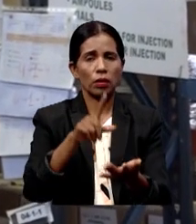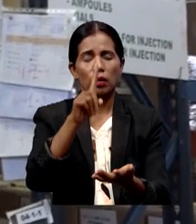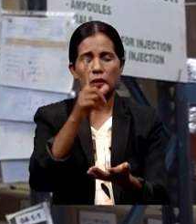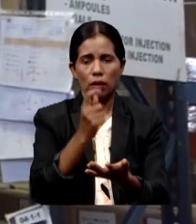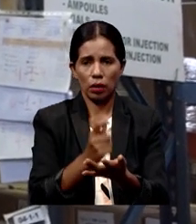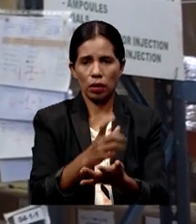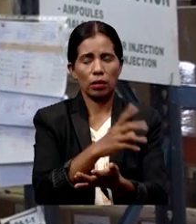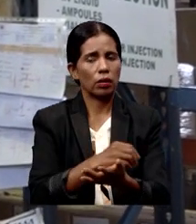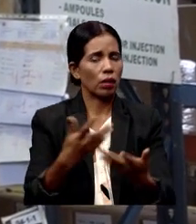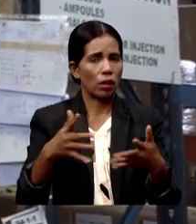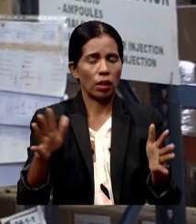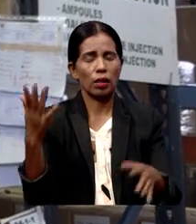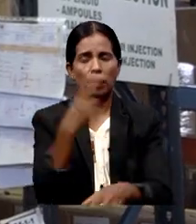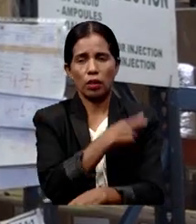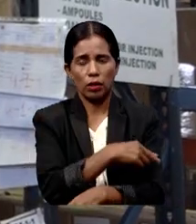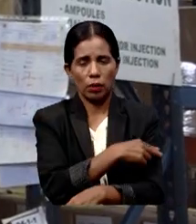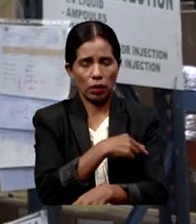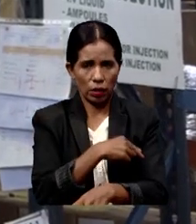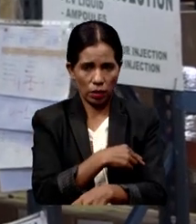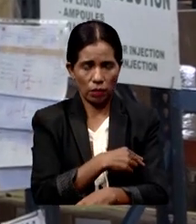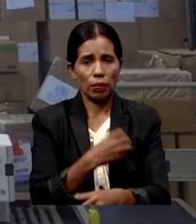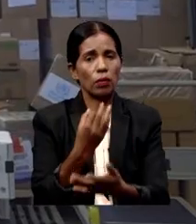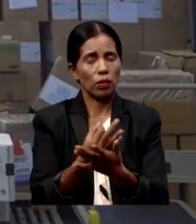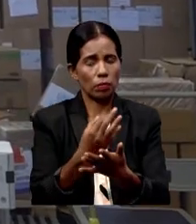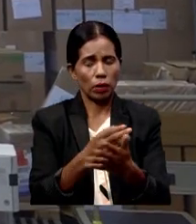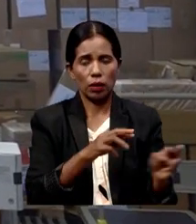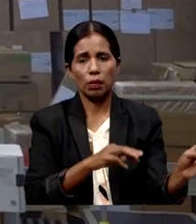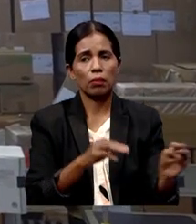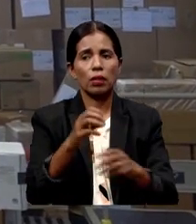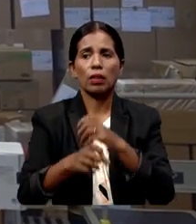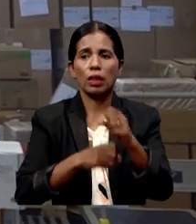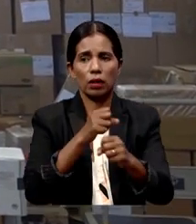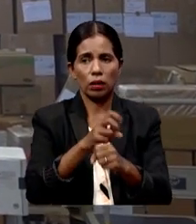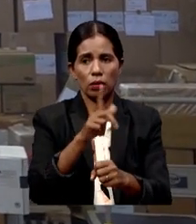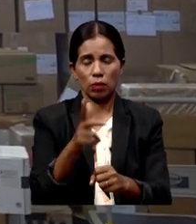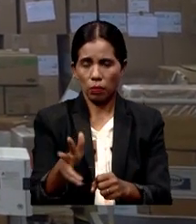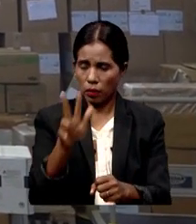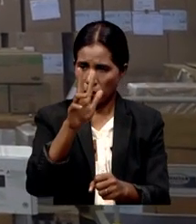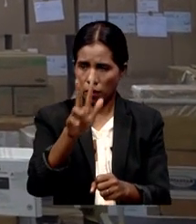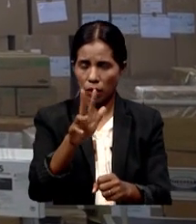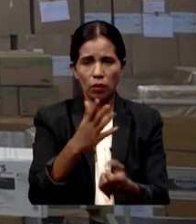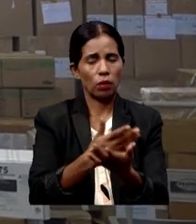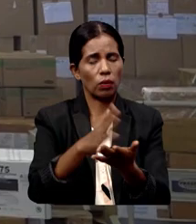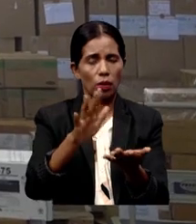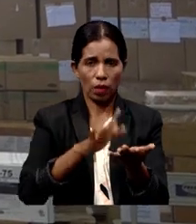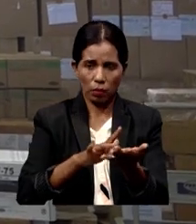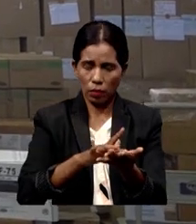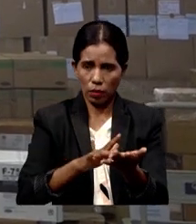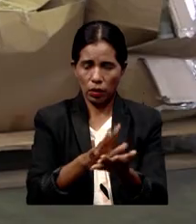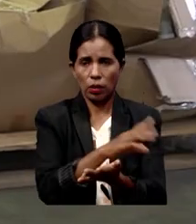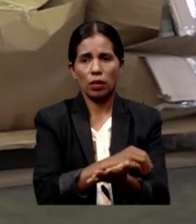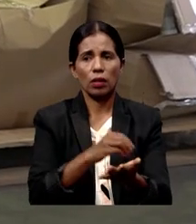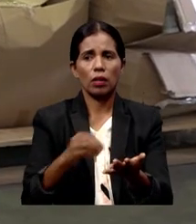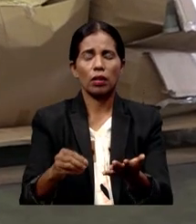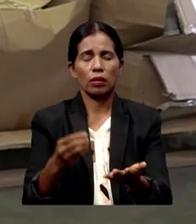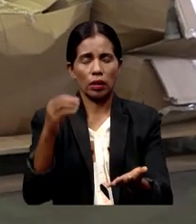ho reazente mamu que hospital refere. Além de ne orçamento retificativo tine rihu roro nulo resin tolu, nebe a tu compra medicamento consumáveis